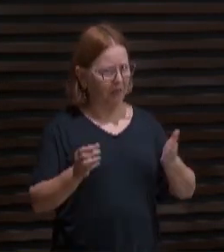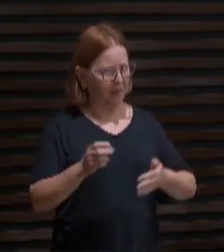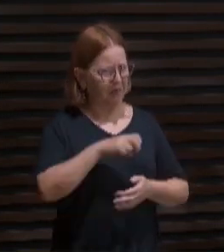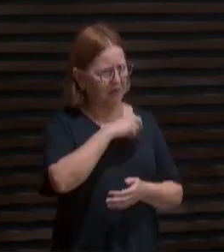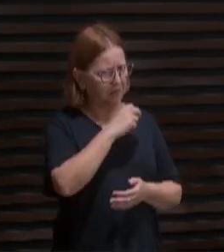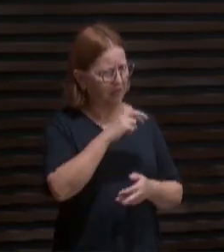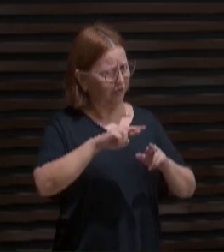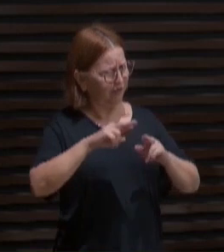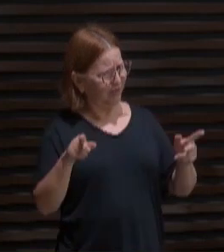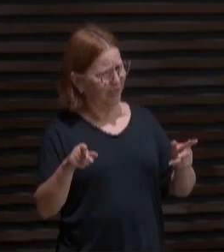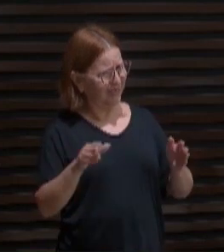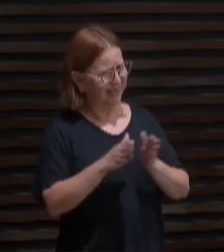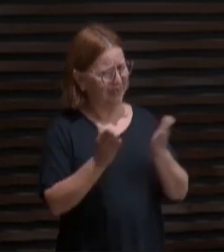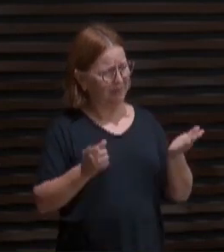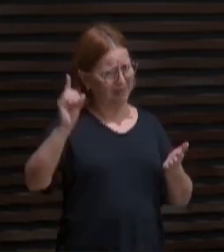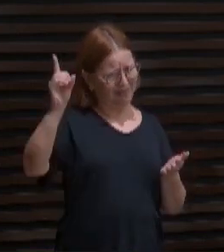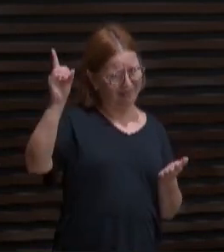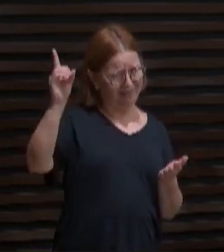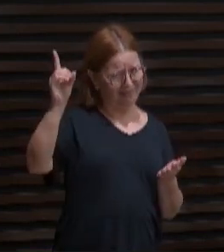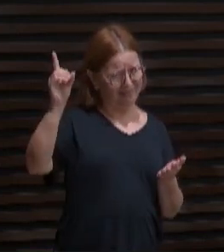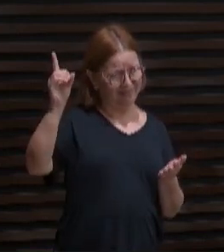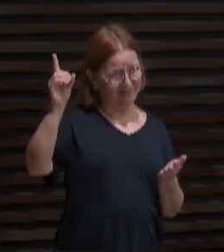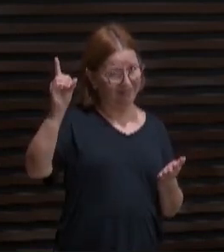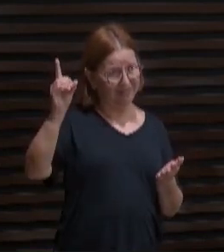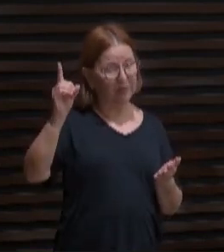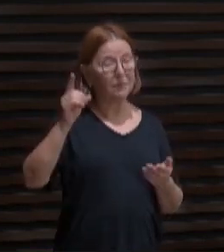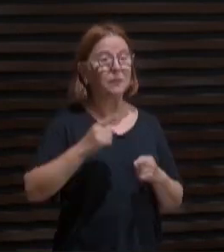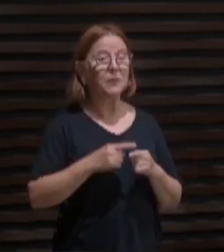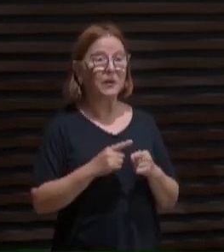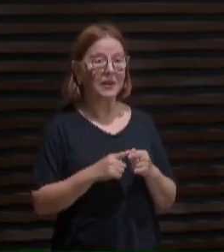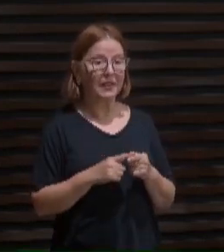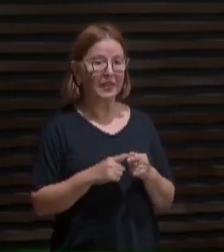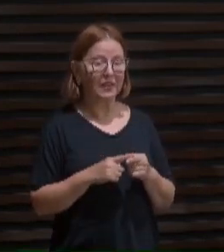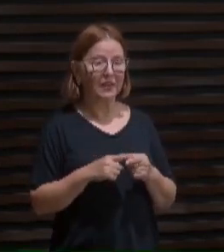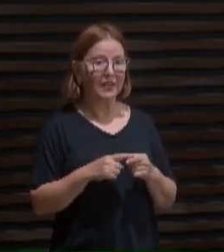Deus apenas em não e sim.